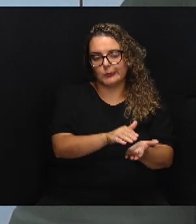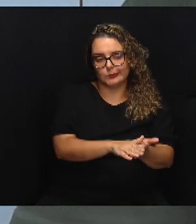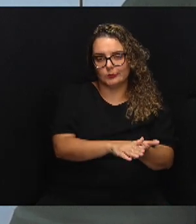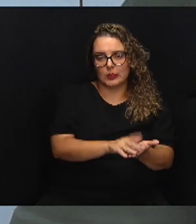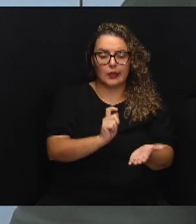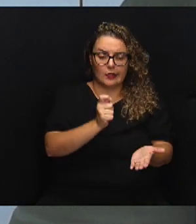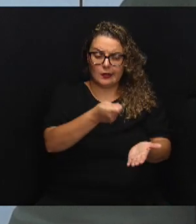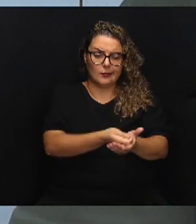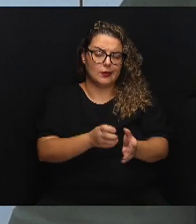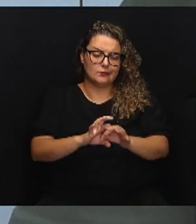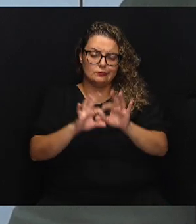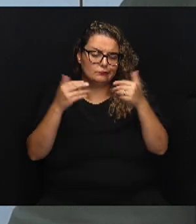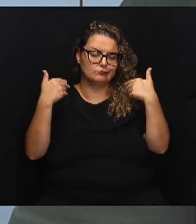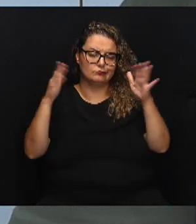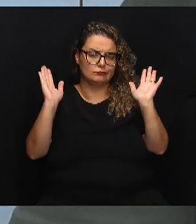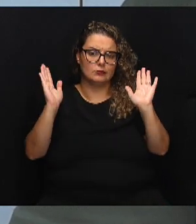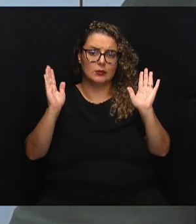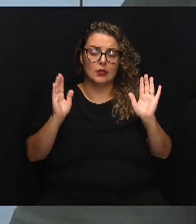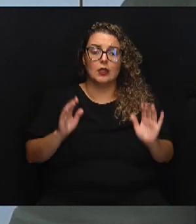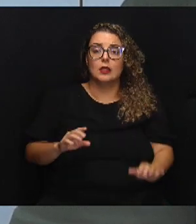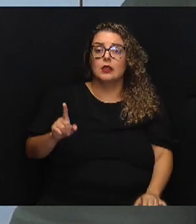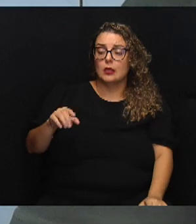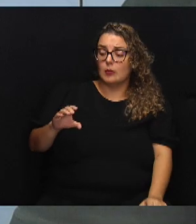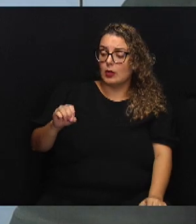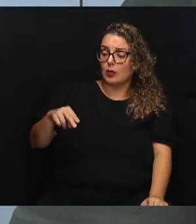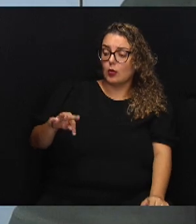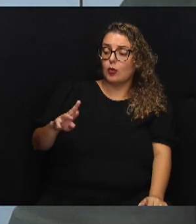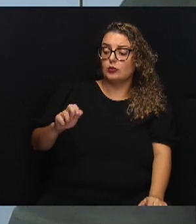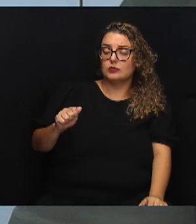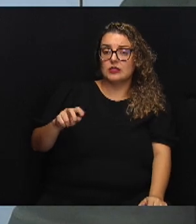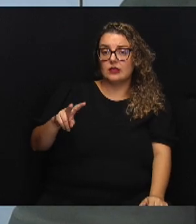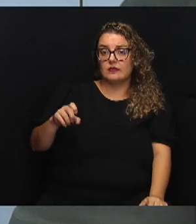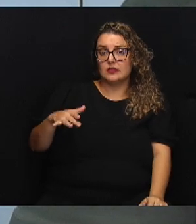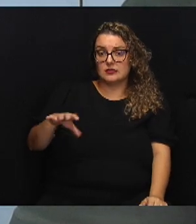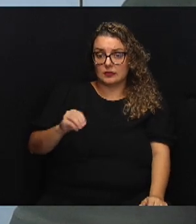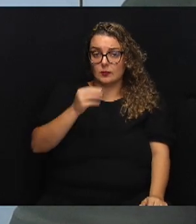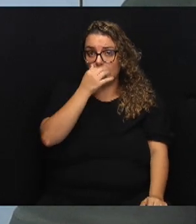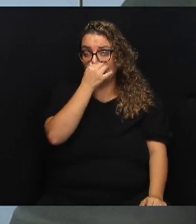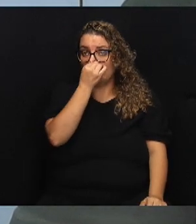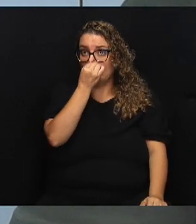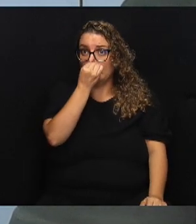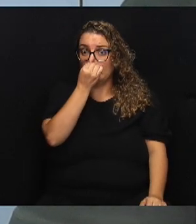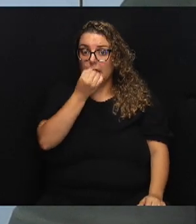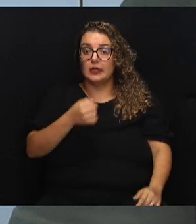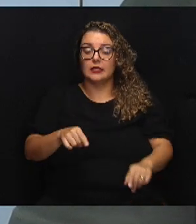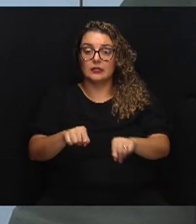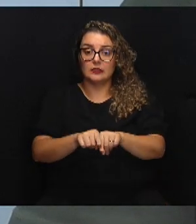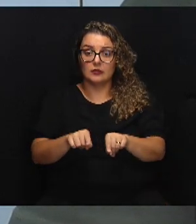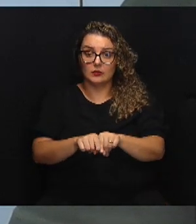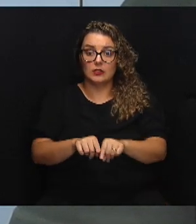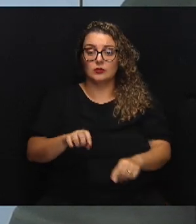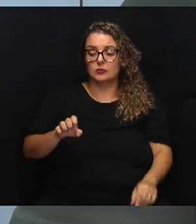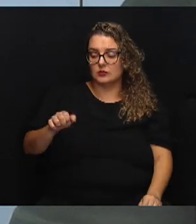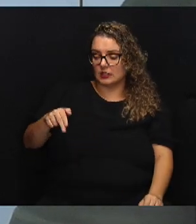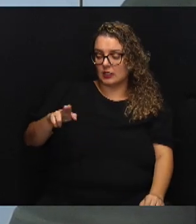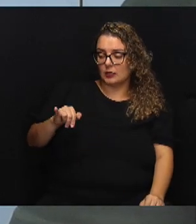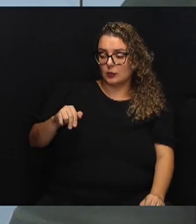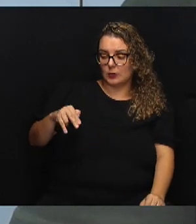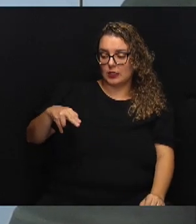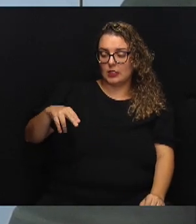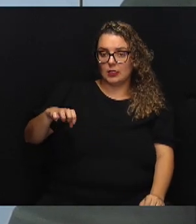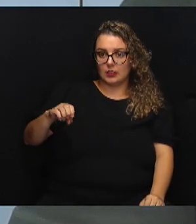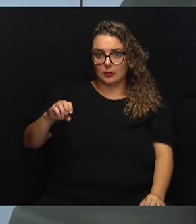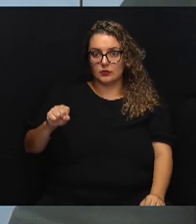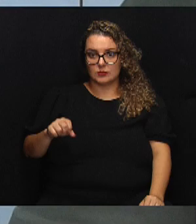ganha uma liberdade, ele comete uma contravenção. Sim. E ao mesmo tempo, além dos equinos que ela falou,